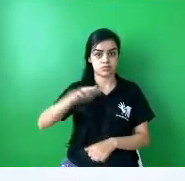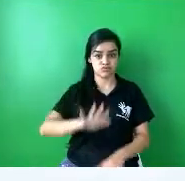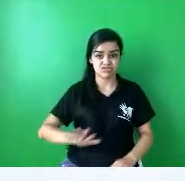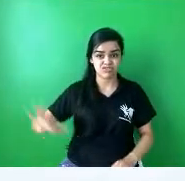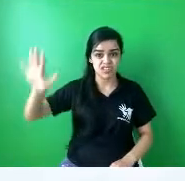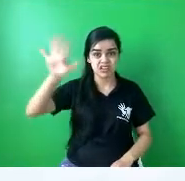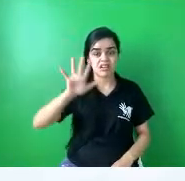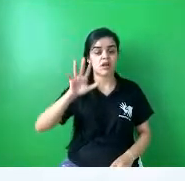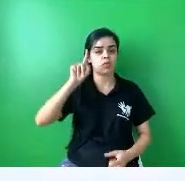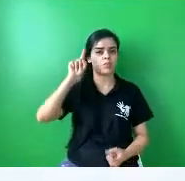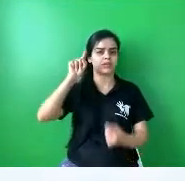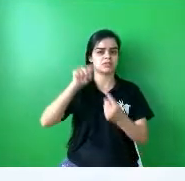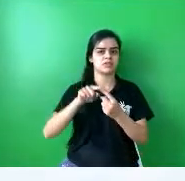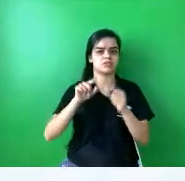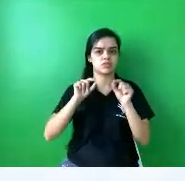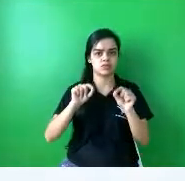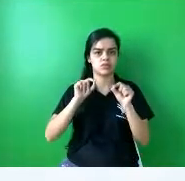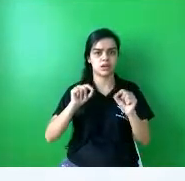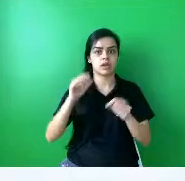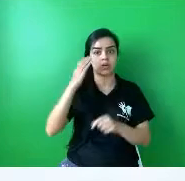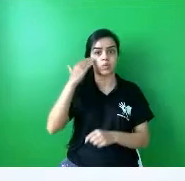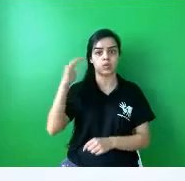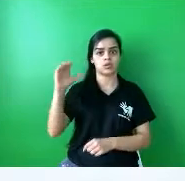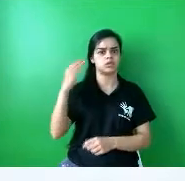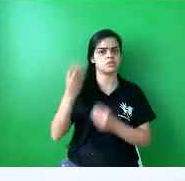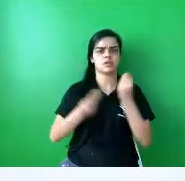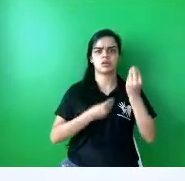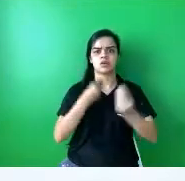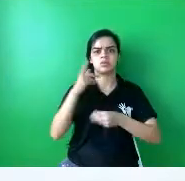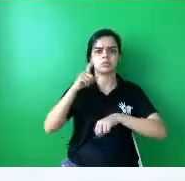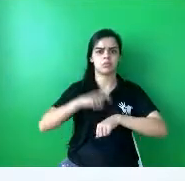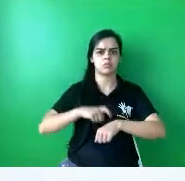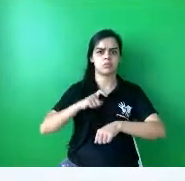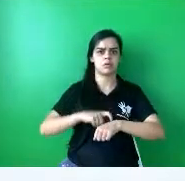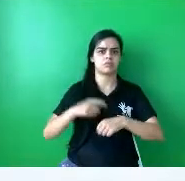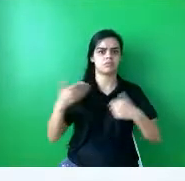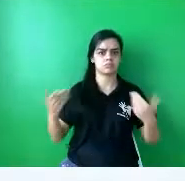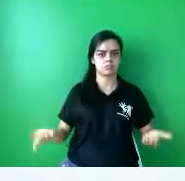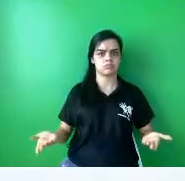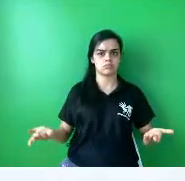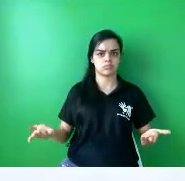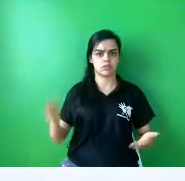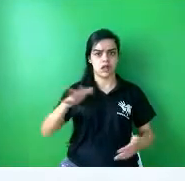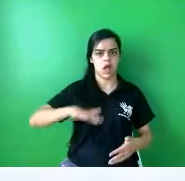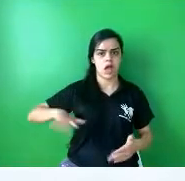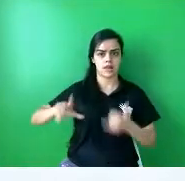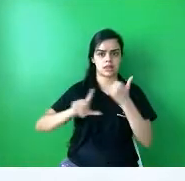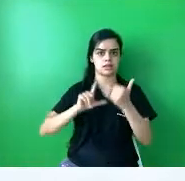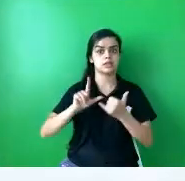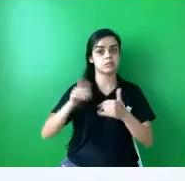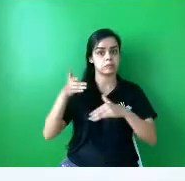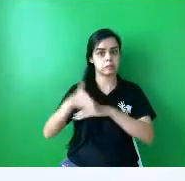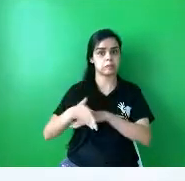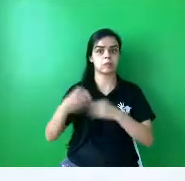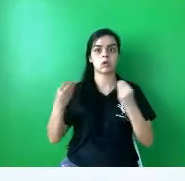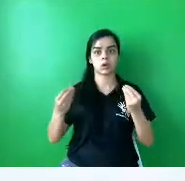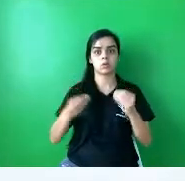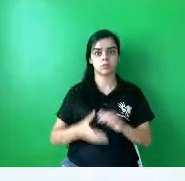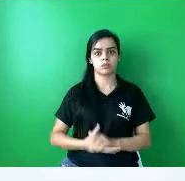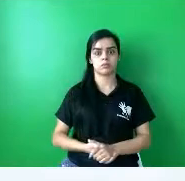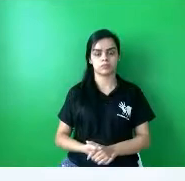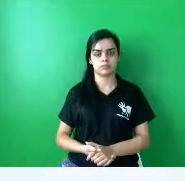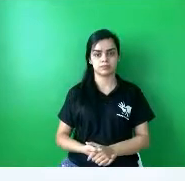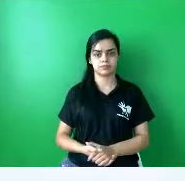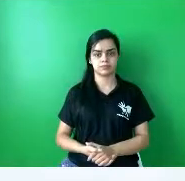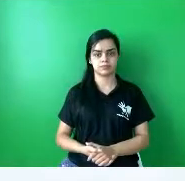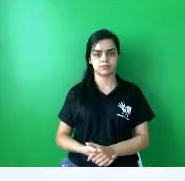bem objetiva sobre Curitiba. Como que está a situação em Curitiba sobre os espaços de lazer, Jonas?